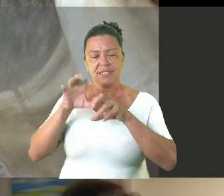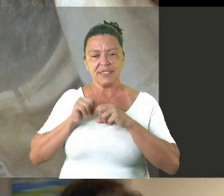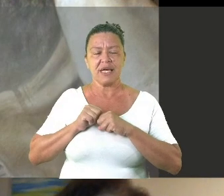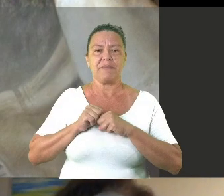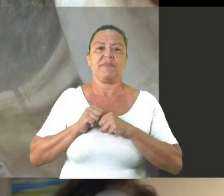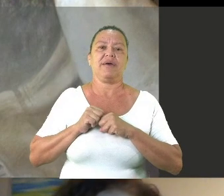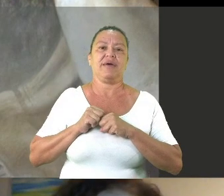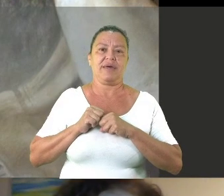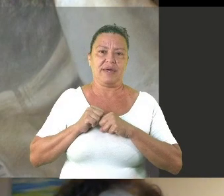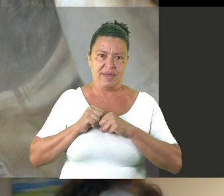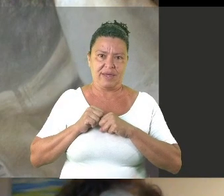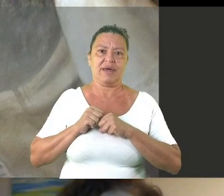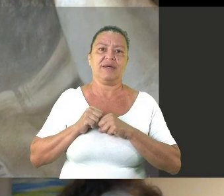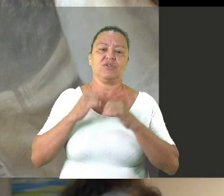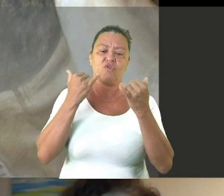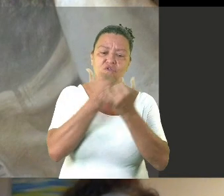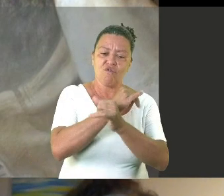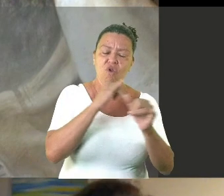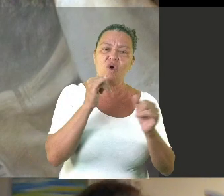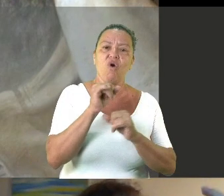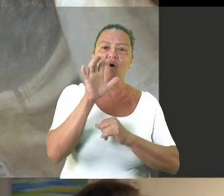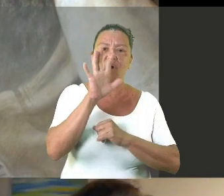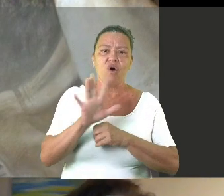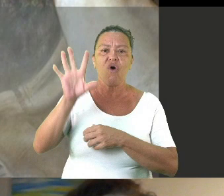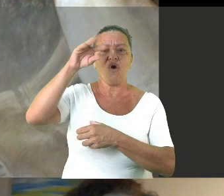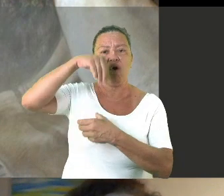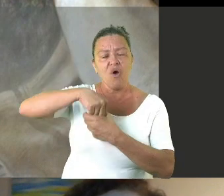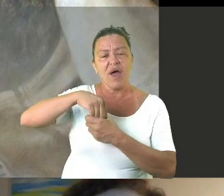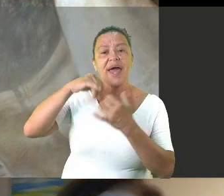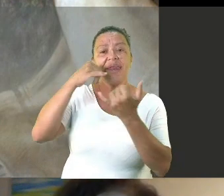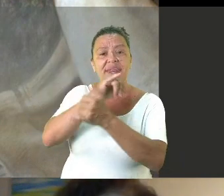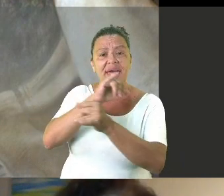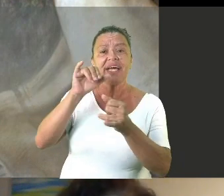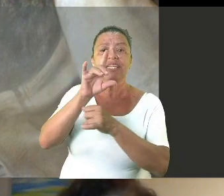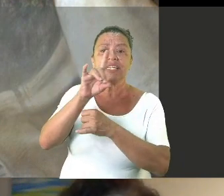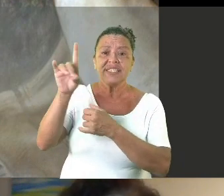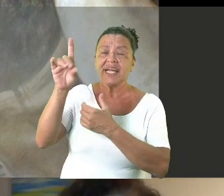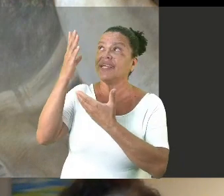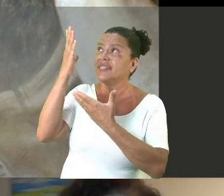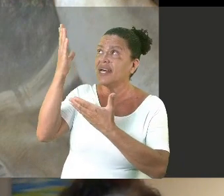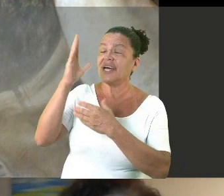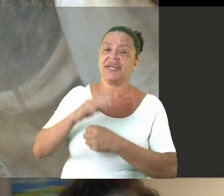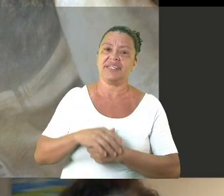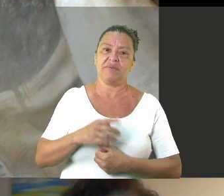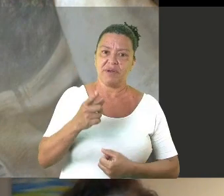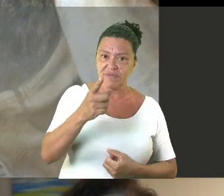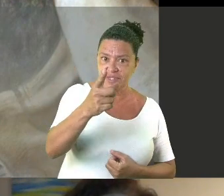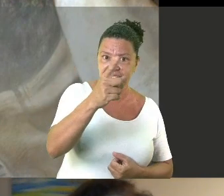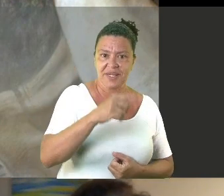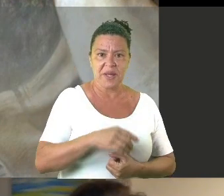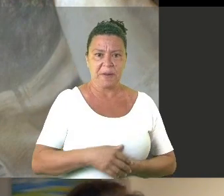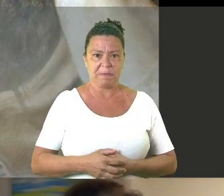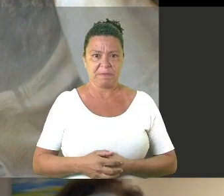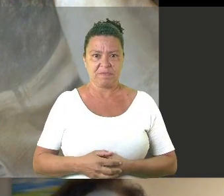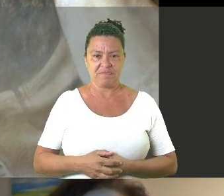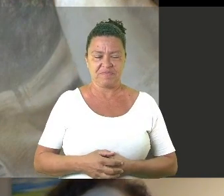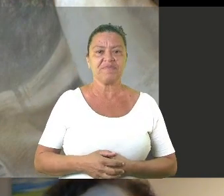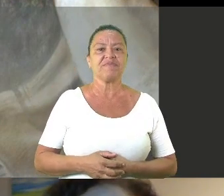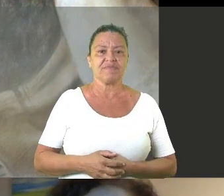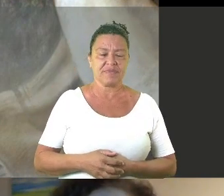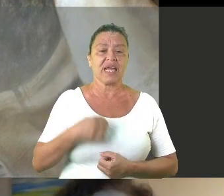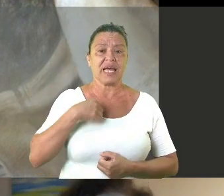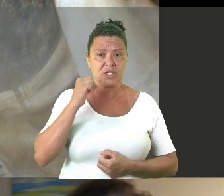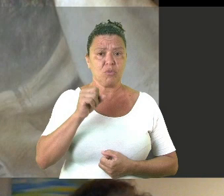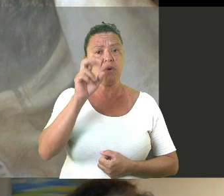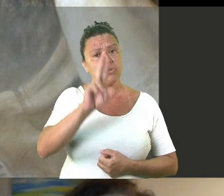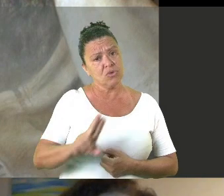vinda através do fluido cósmico universal, que é a energia de Deus vindo para nós. O quanto que nós podemos